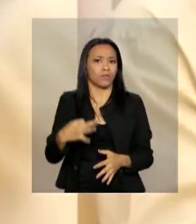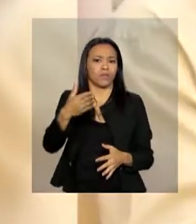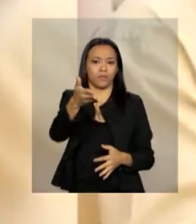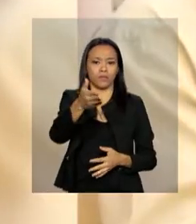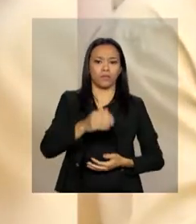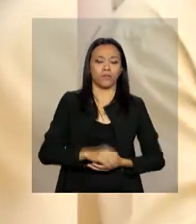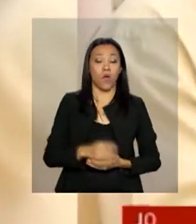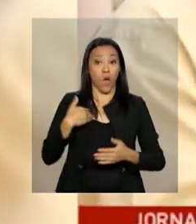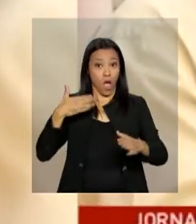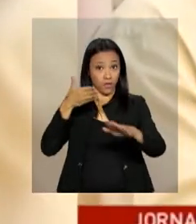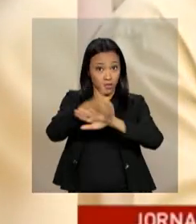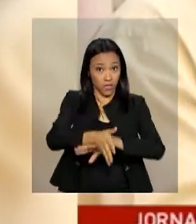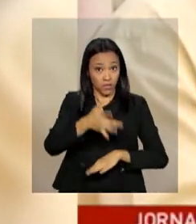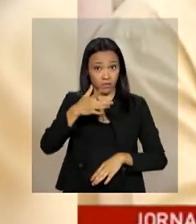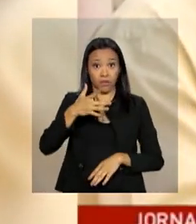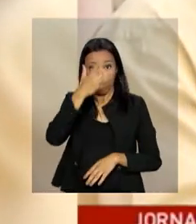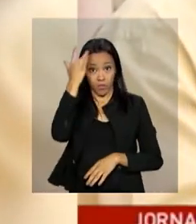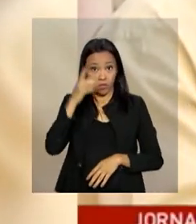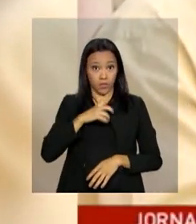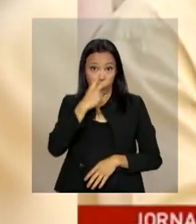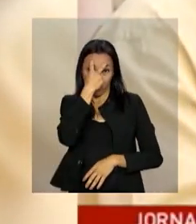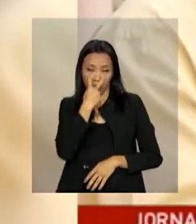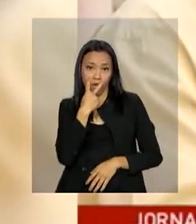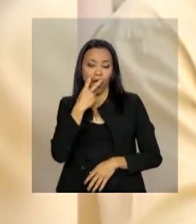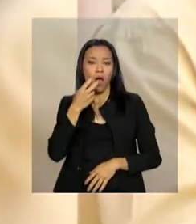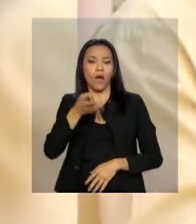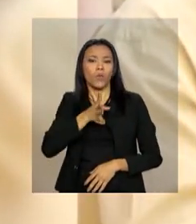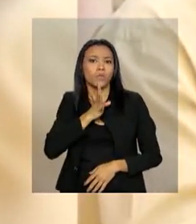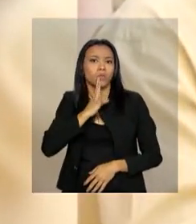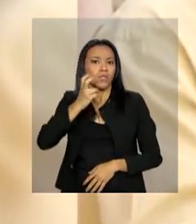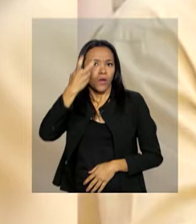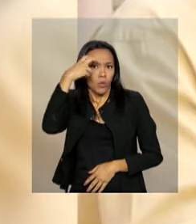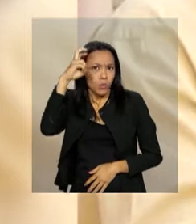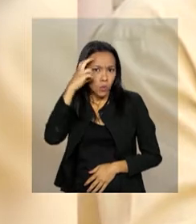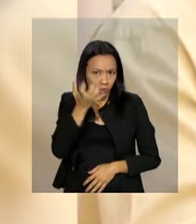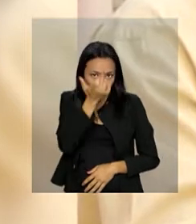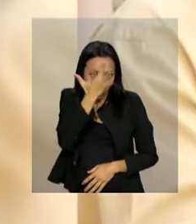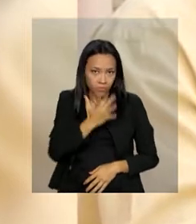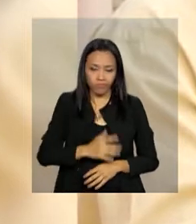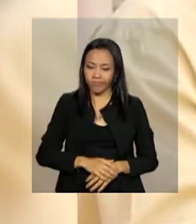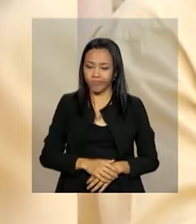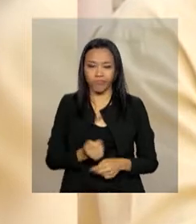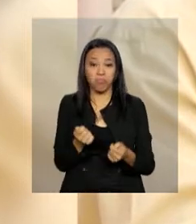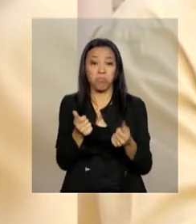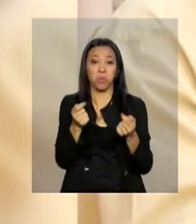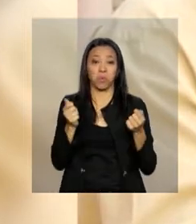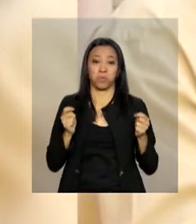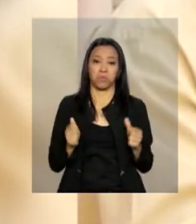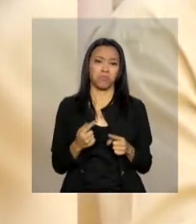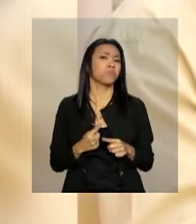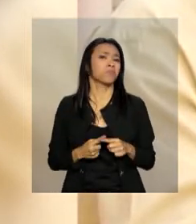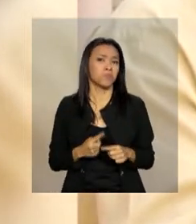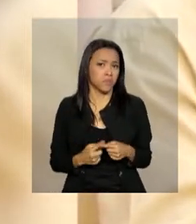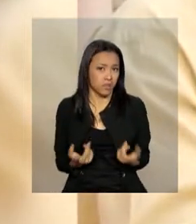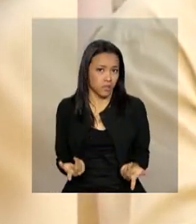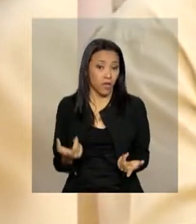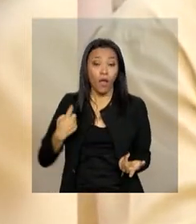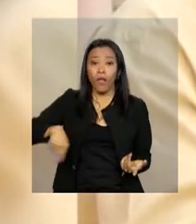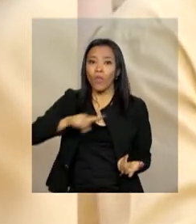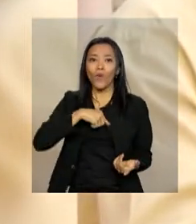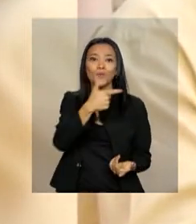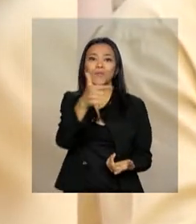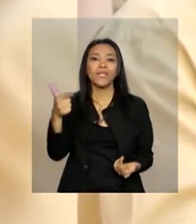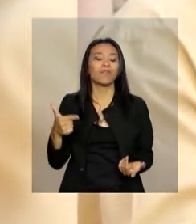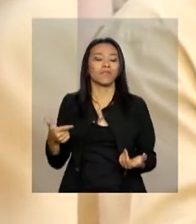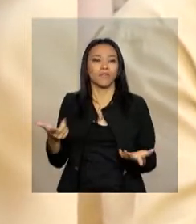acesso do deficiente visual à cultura, ele não é facilitado ainda. Muito pouco. Por quê? Porque ainda nós não temos